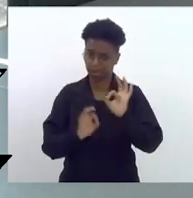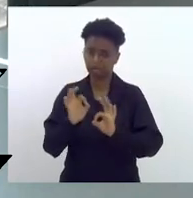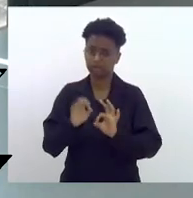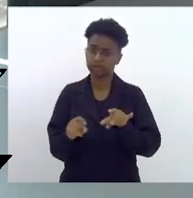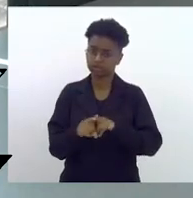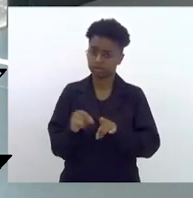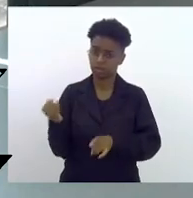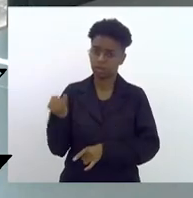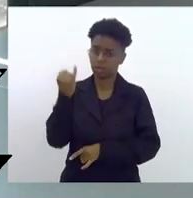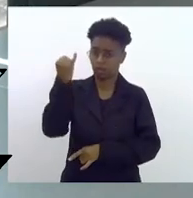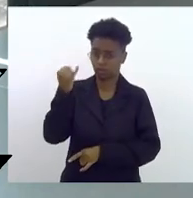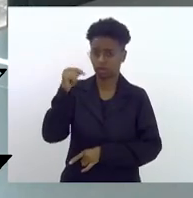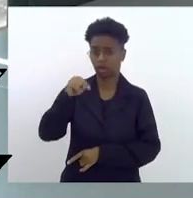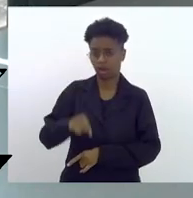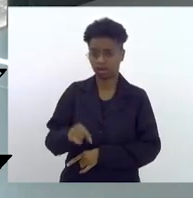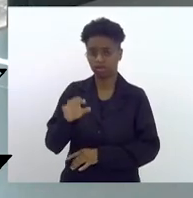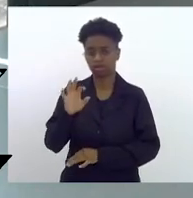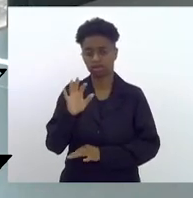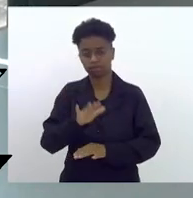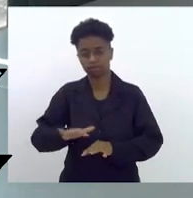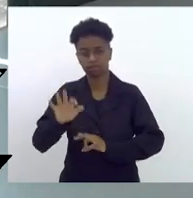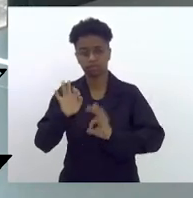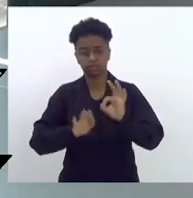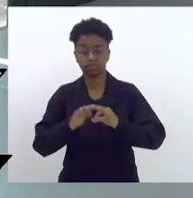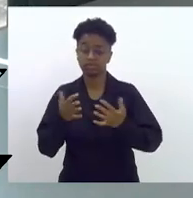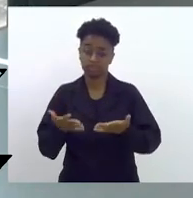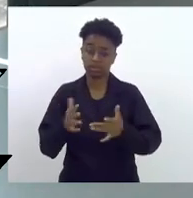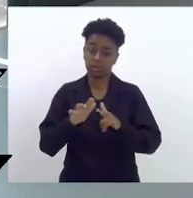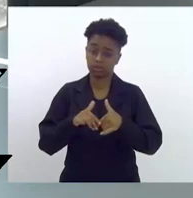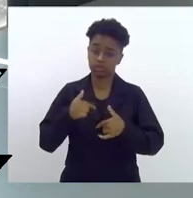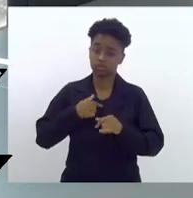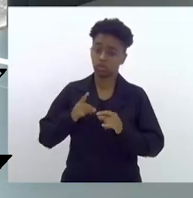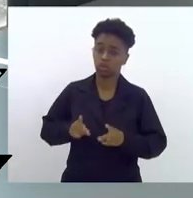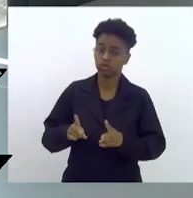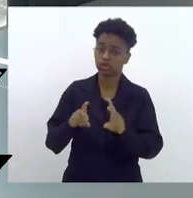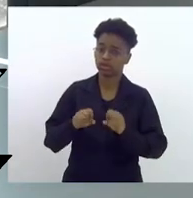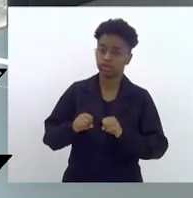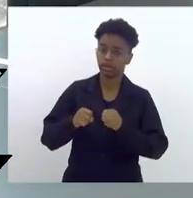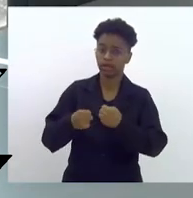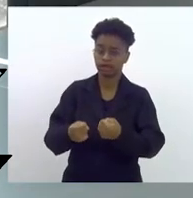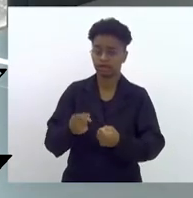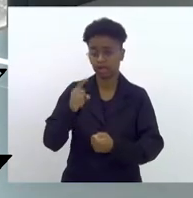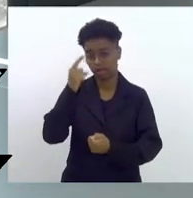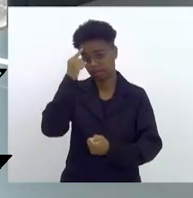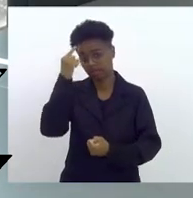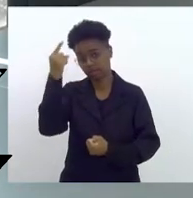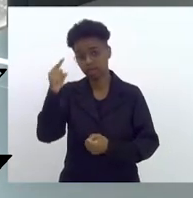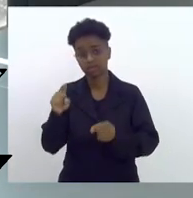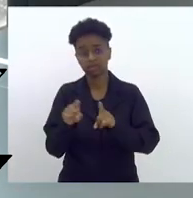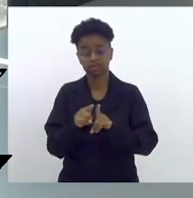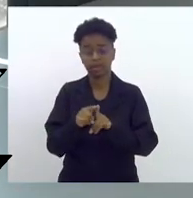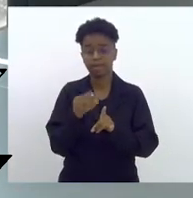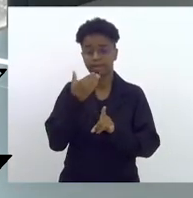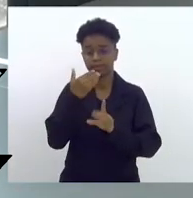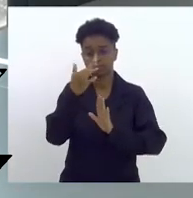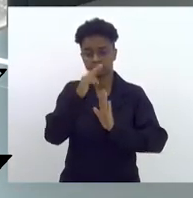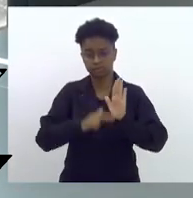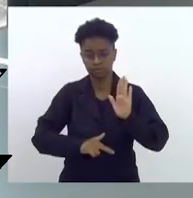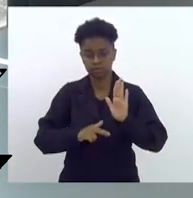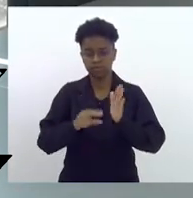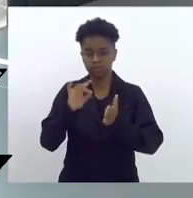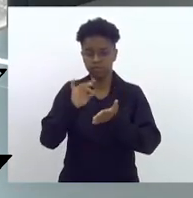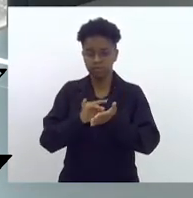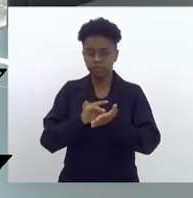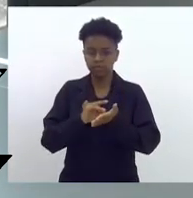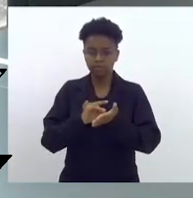muito importante no nosso ordenamento Então é só nesse sentido que eu continuo defendendo a ideia e o apelo para o relator de de fato